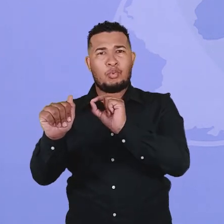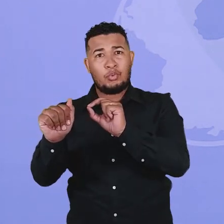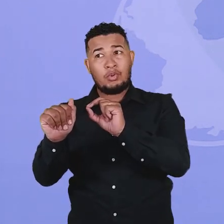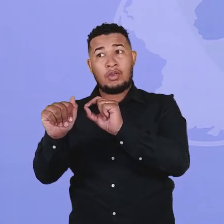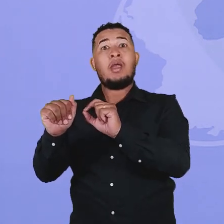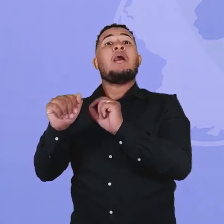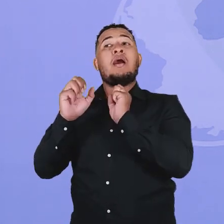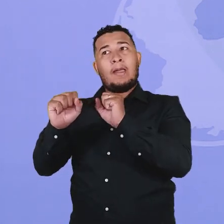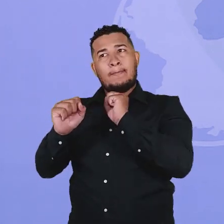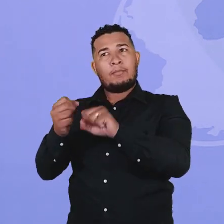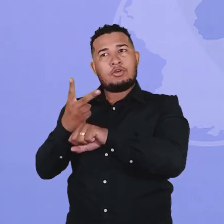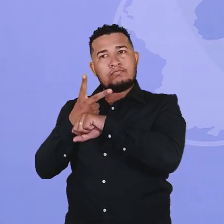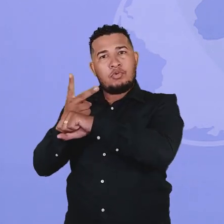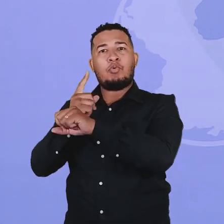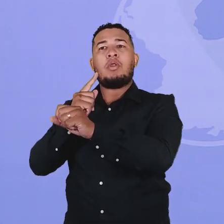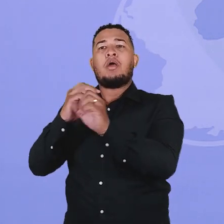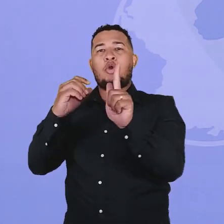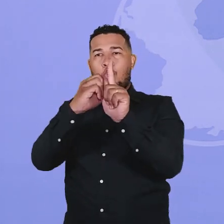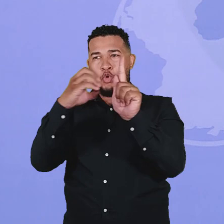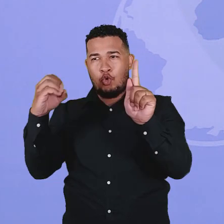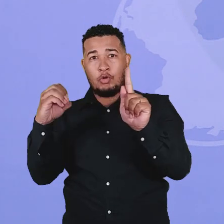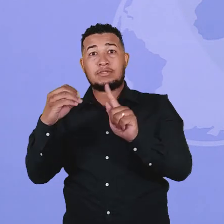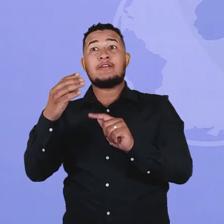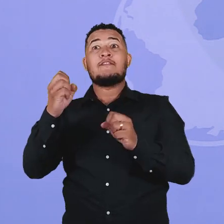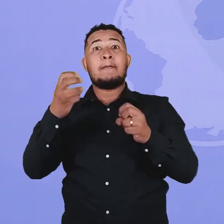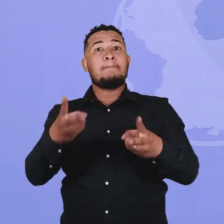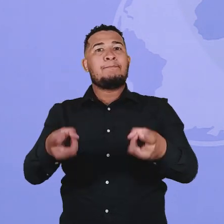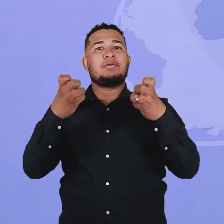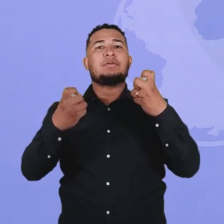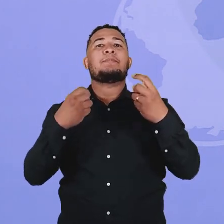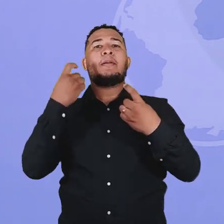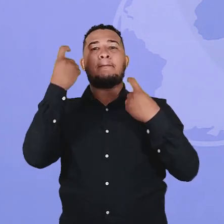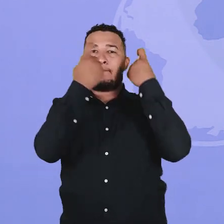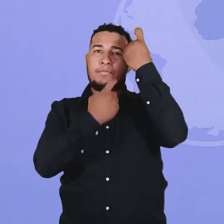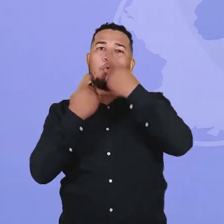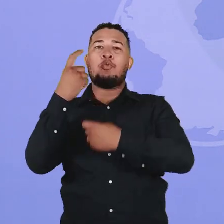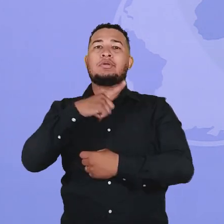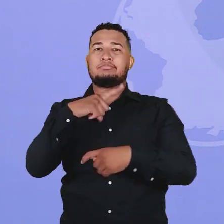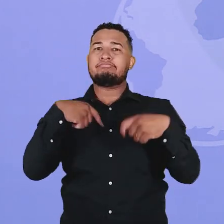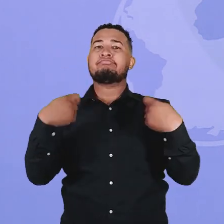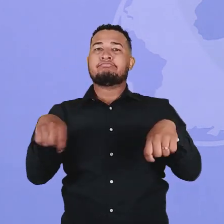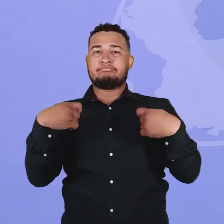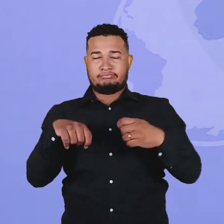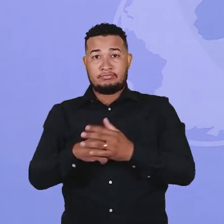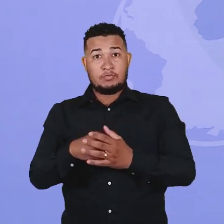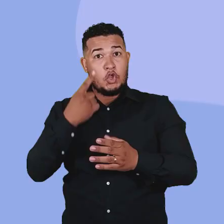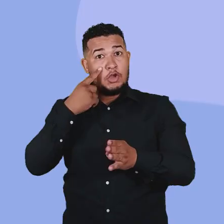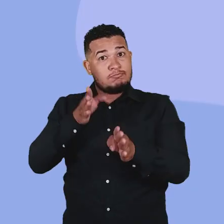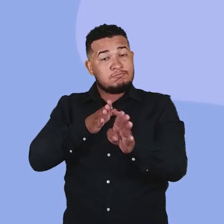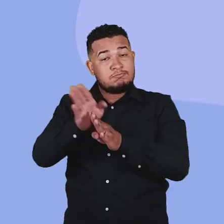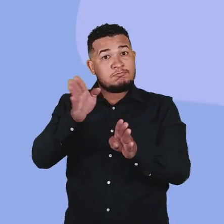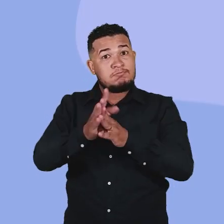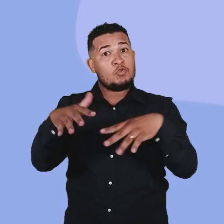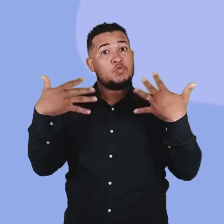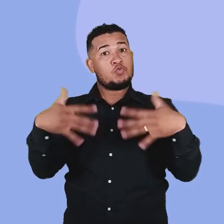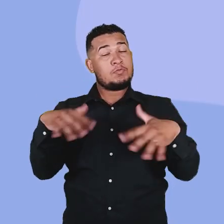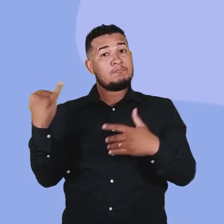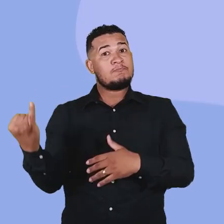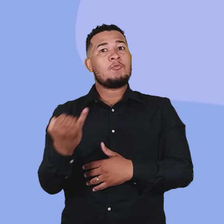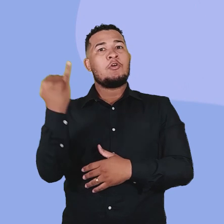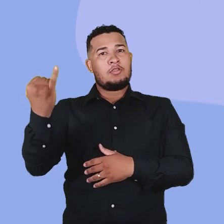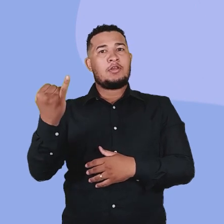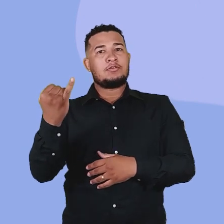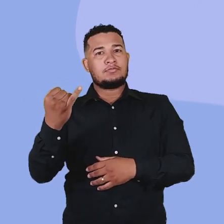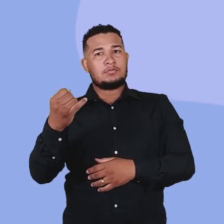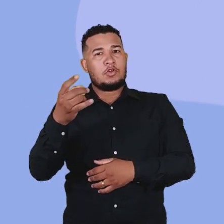vocês vão começar a entender a preocupação que nós temos que ter em relação ao nosso peso e à nossa alimentação. Dica preciosa da